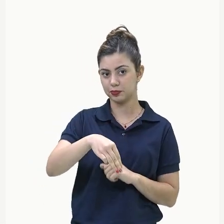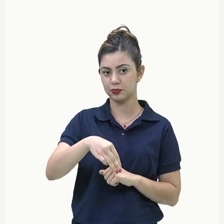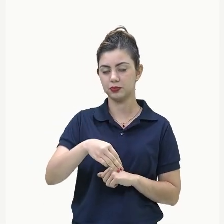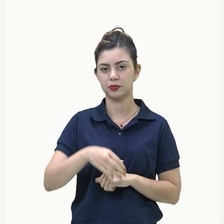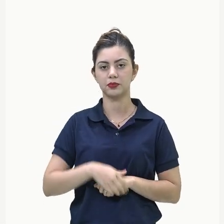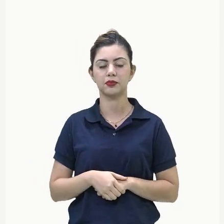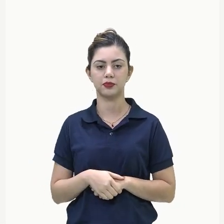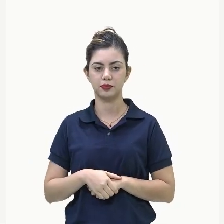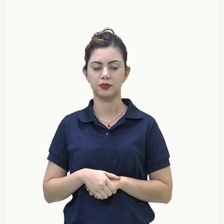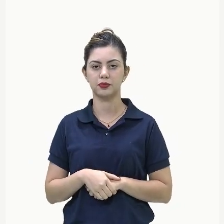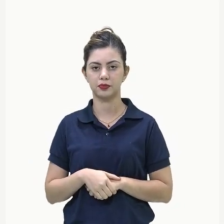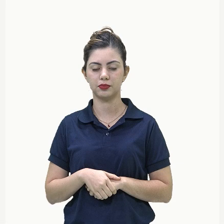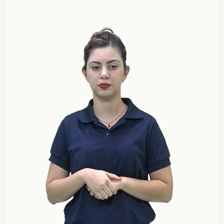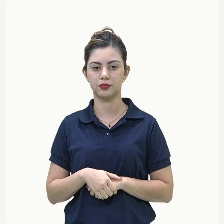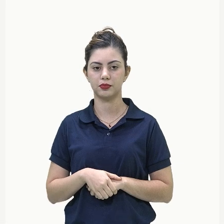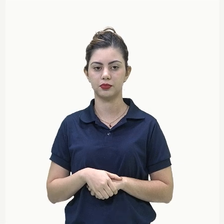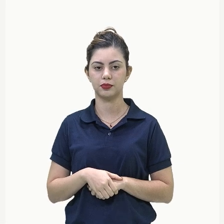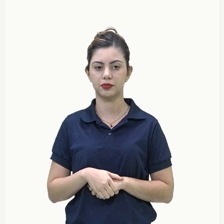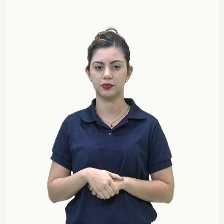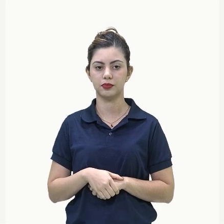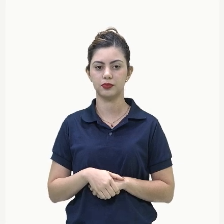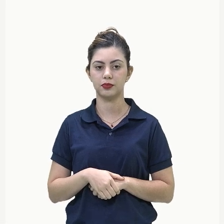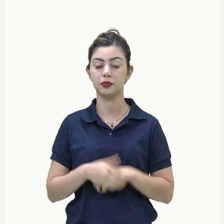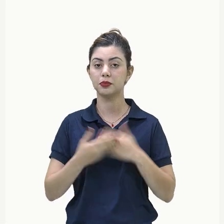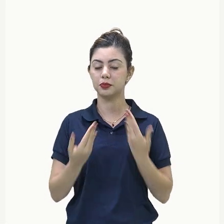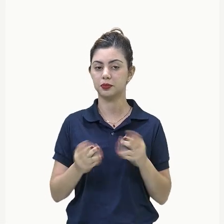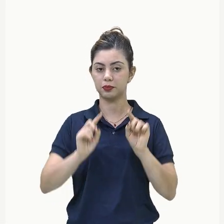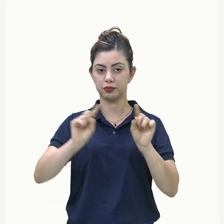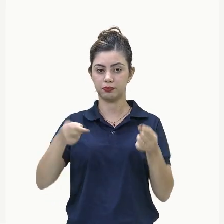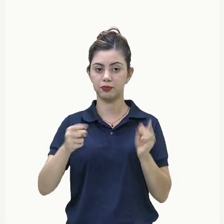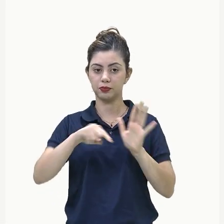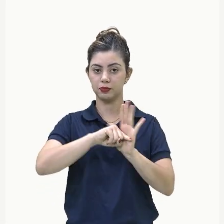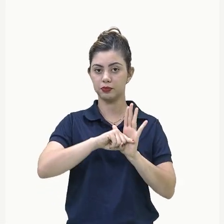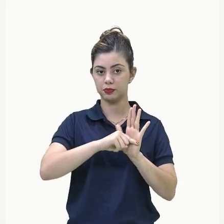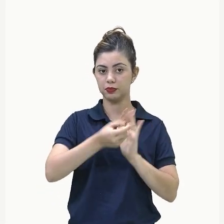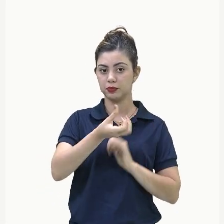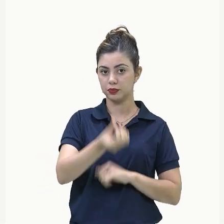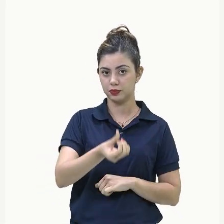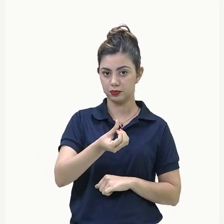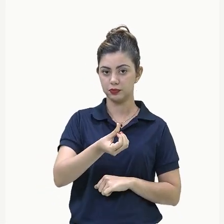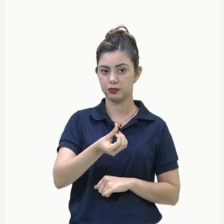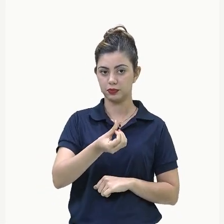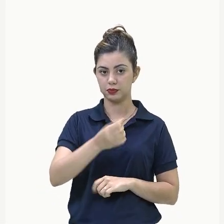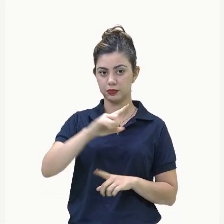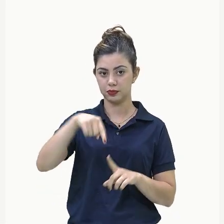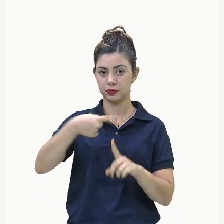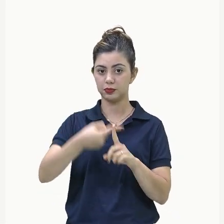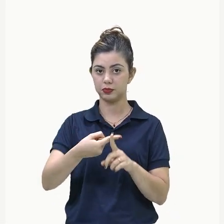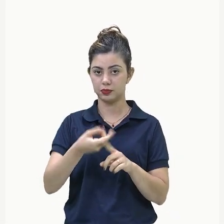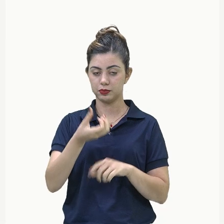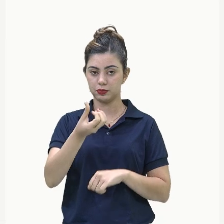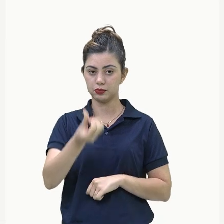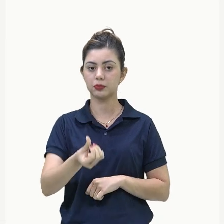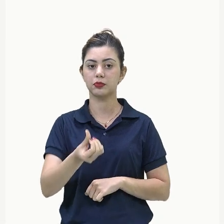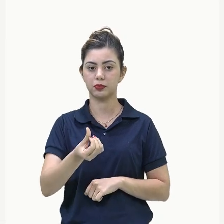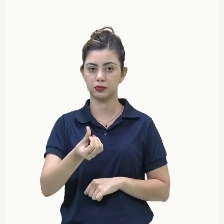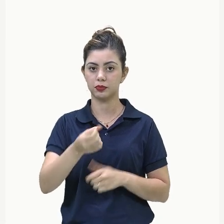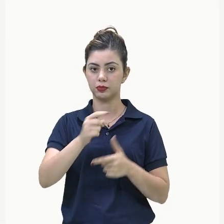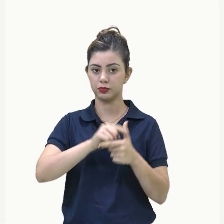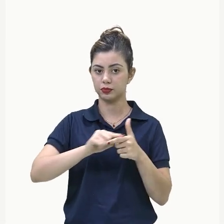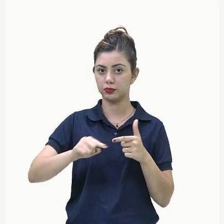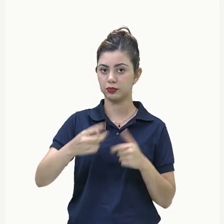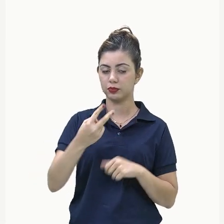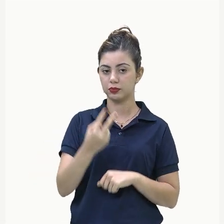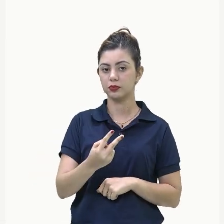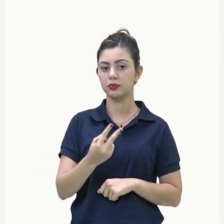ponto médio. Vai ser, então, menos 6 mais 6 dividido por